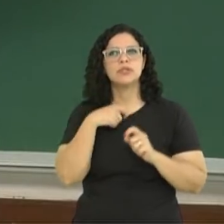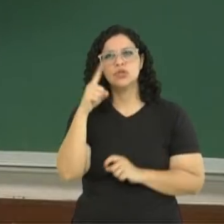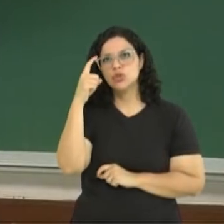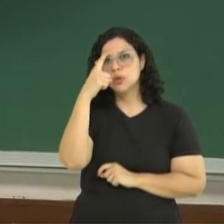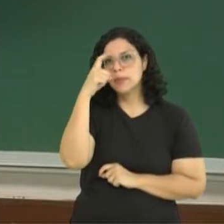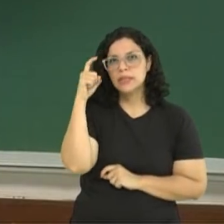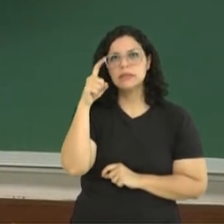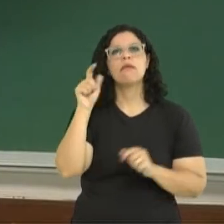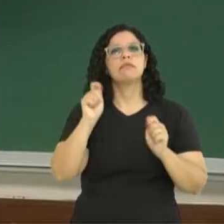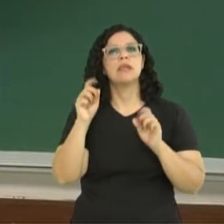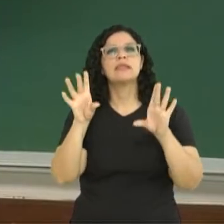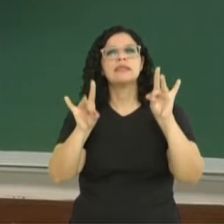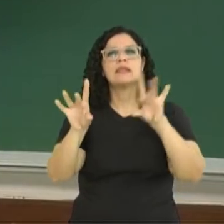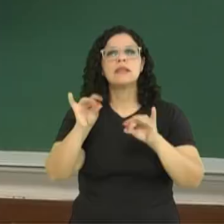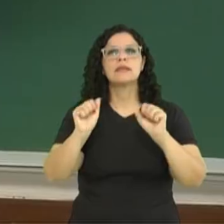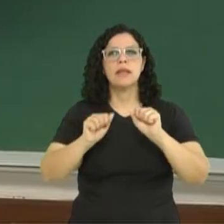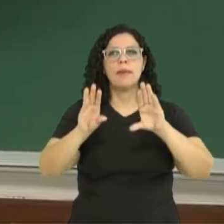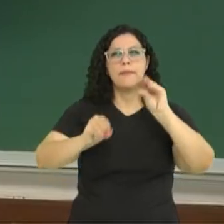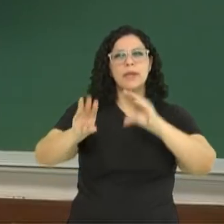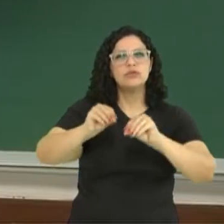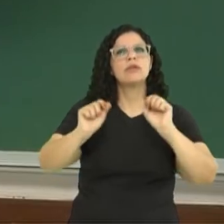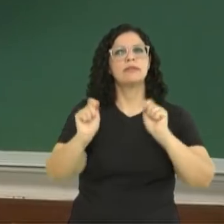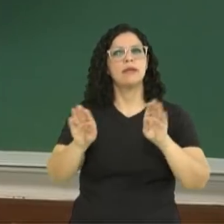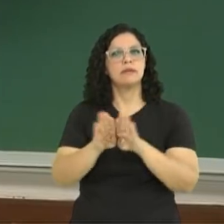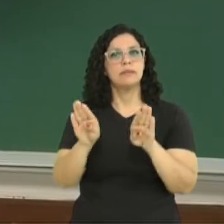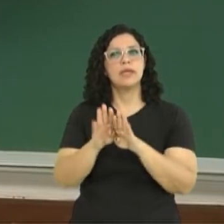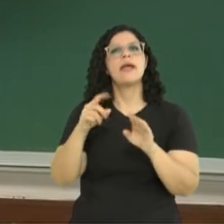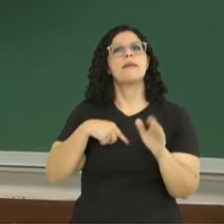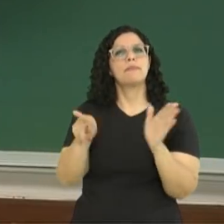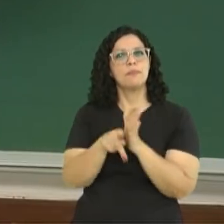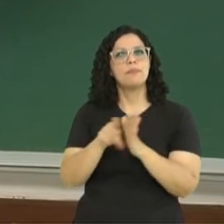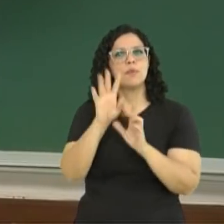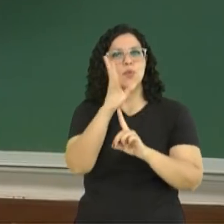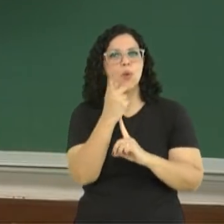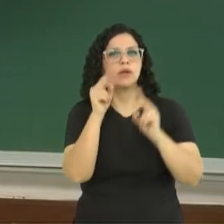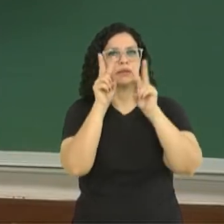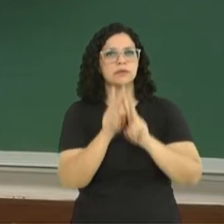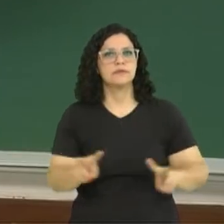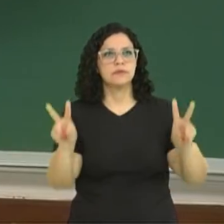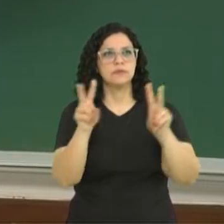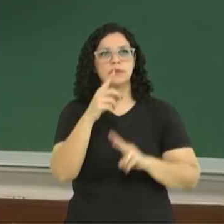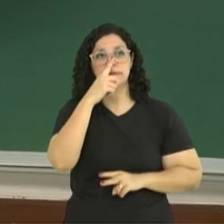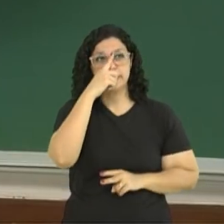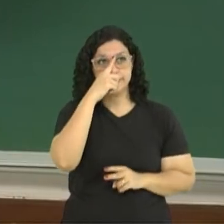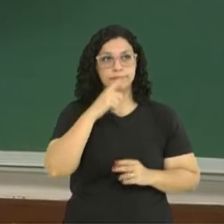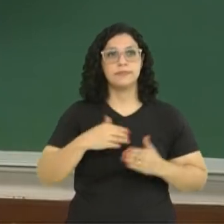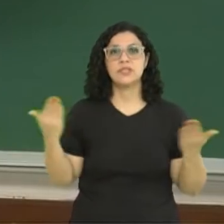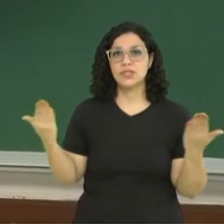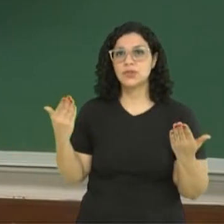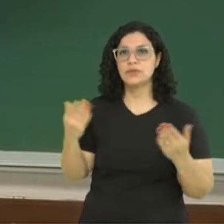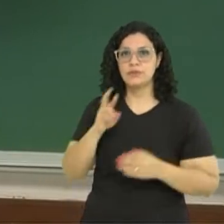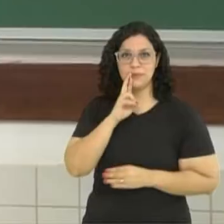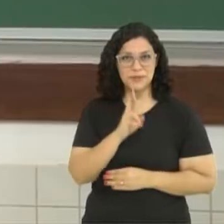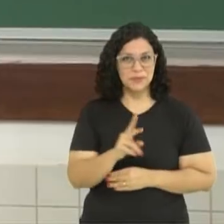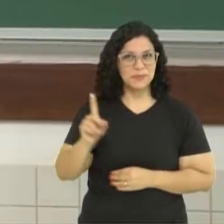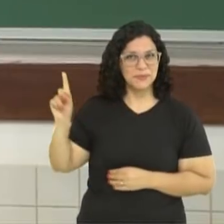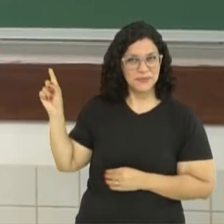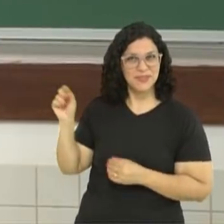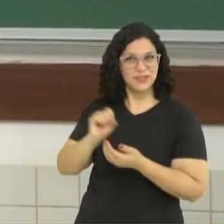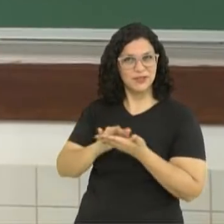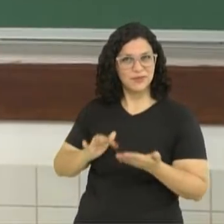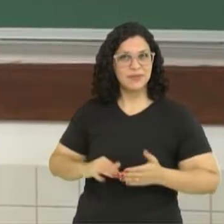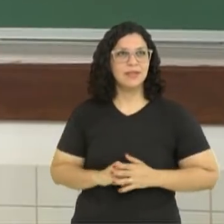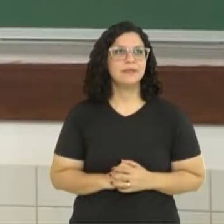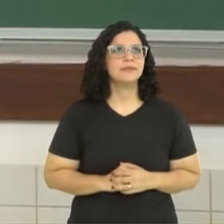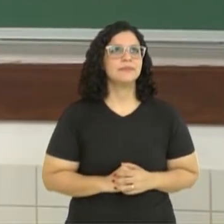sobrancelha. Então são texturas táteis literais. E isso faz parte também das artes visuais. Ok? Vamos